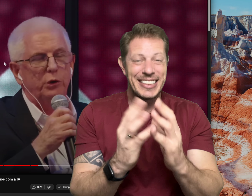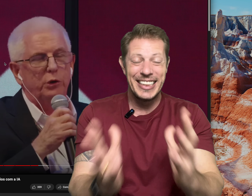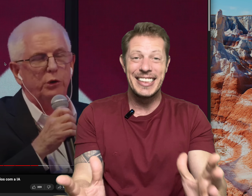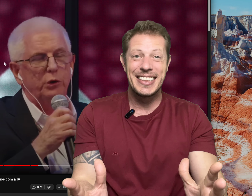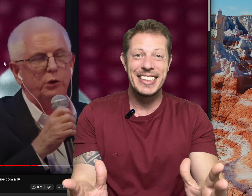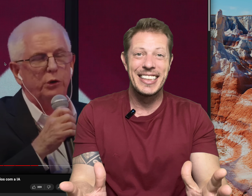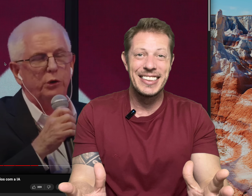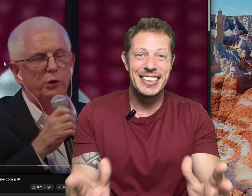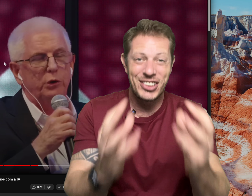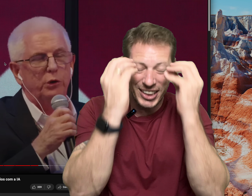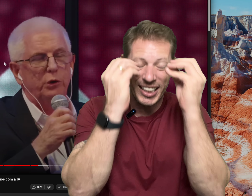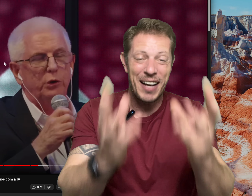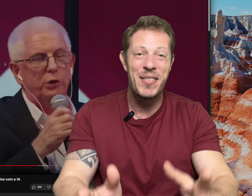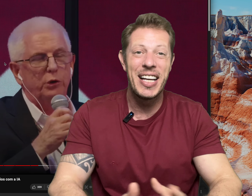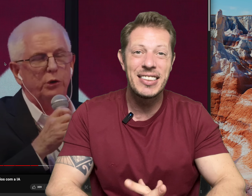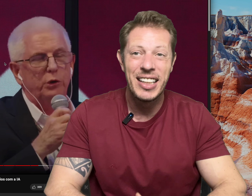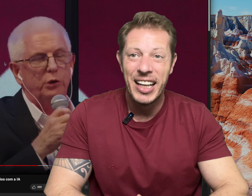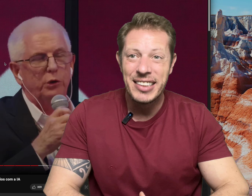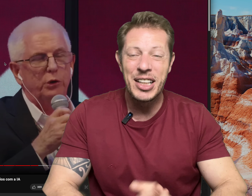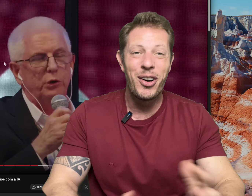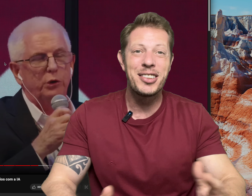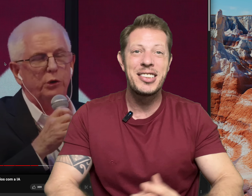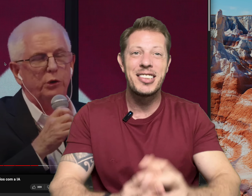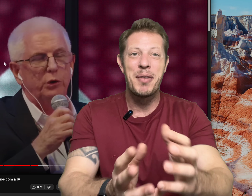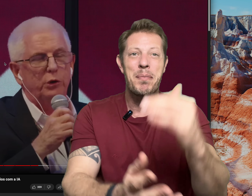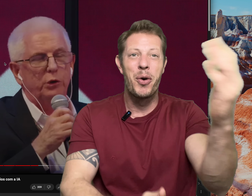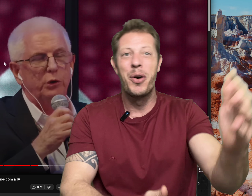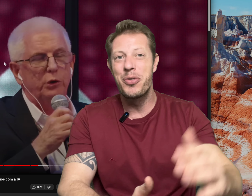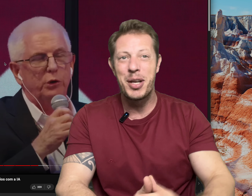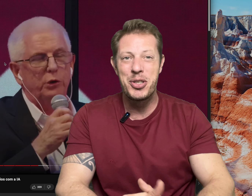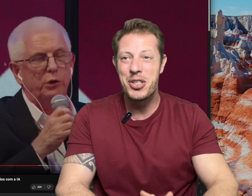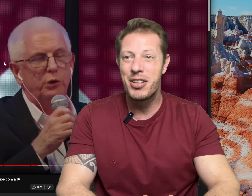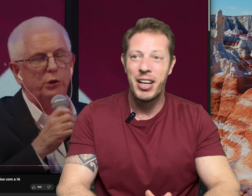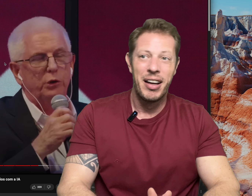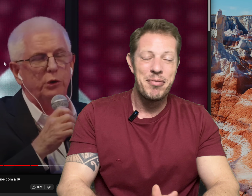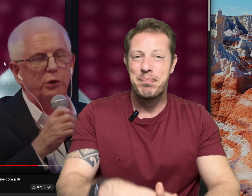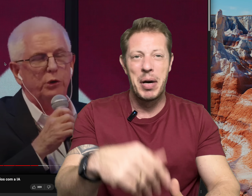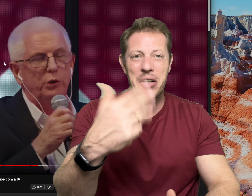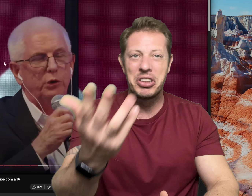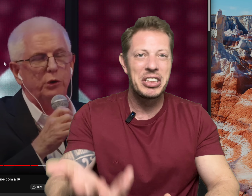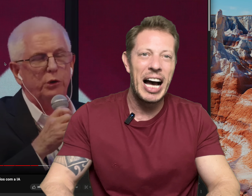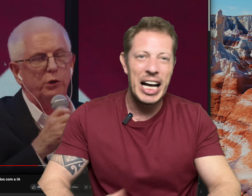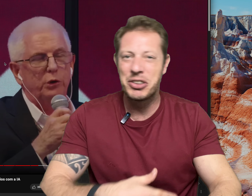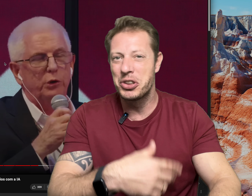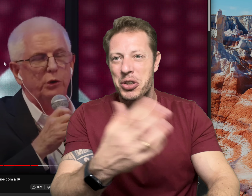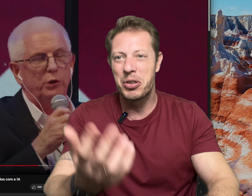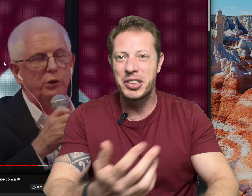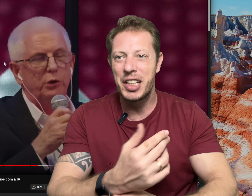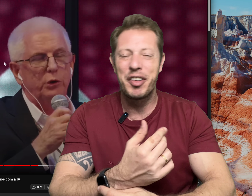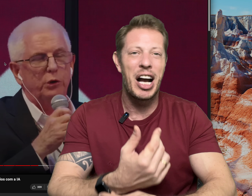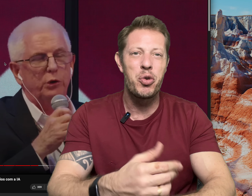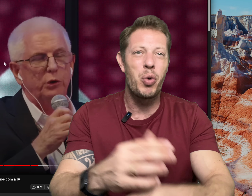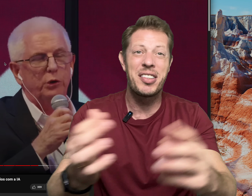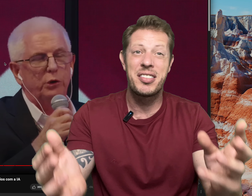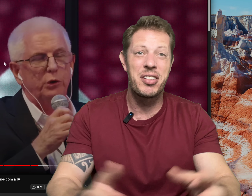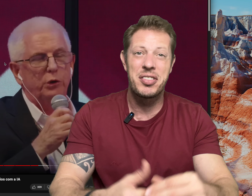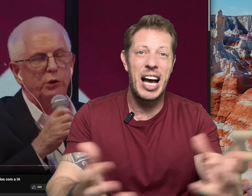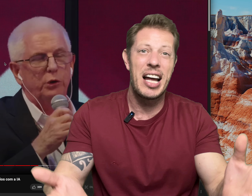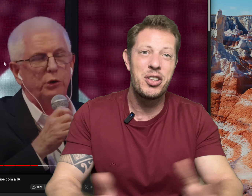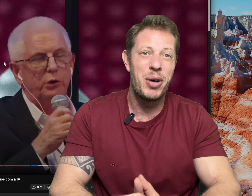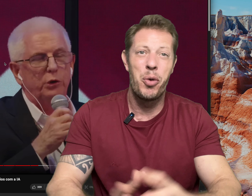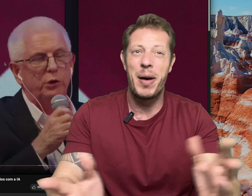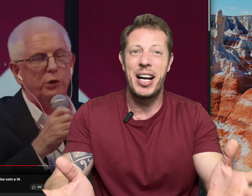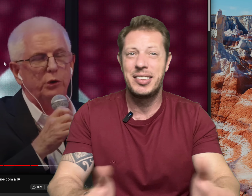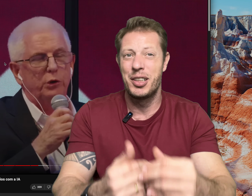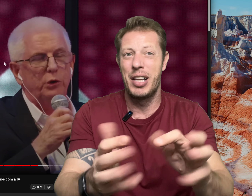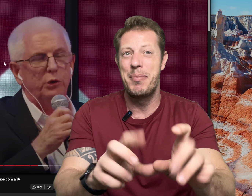Não existe. Vocês tirem da cabeça. Esse negócio que sistema bom é um sistema de banco de dados ou de alguma coisa, tem que ficar com 400